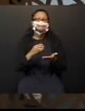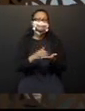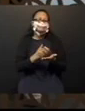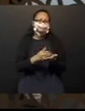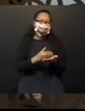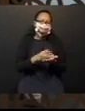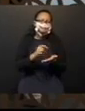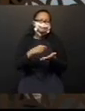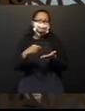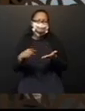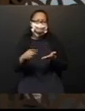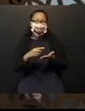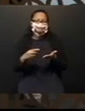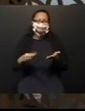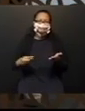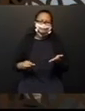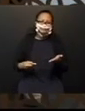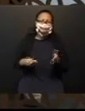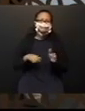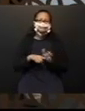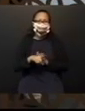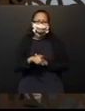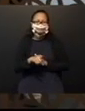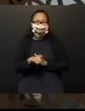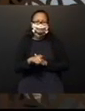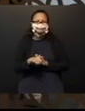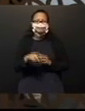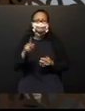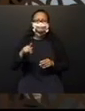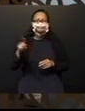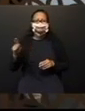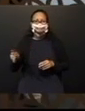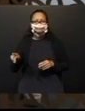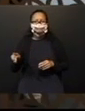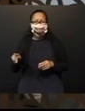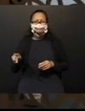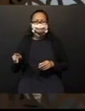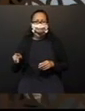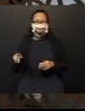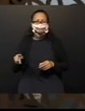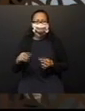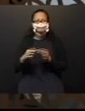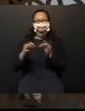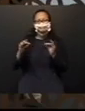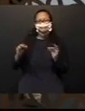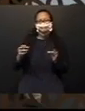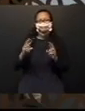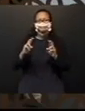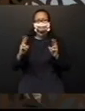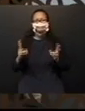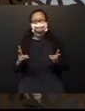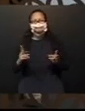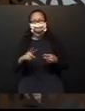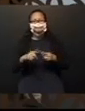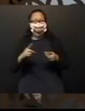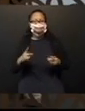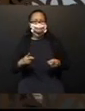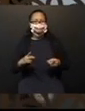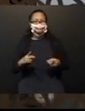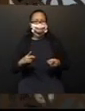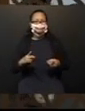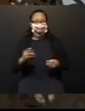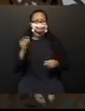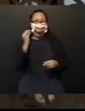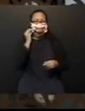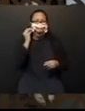é a gente tirar todas as dúvidas, ou pelo menos tentar, né, gente? A distância, eu sei que é diferente, mas vamos tentar, tá bom?